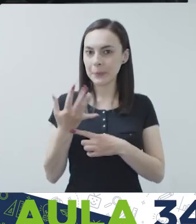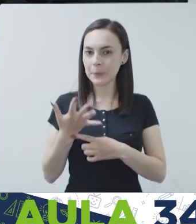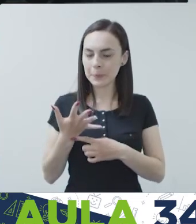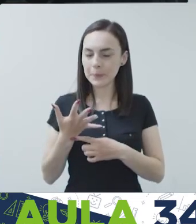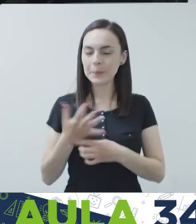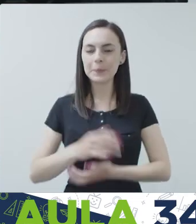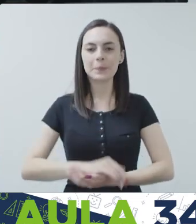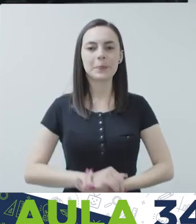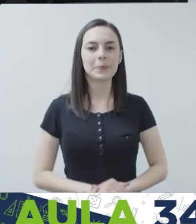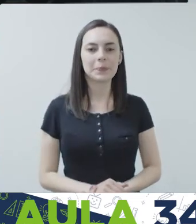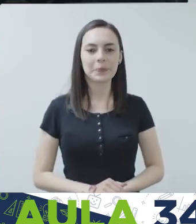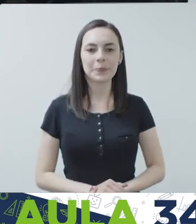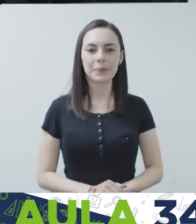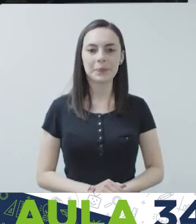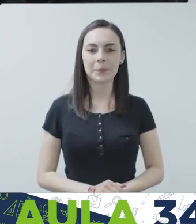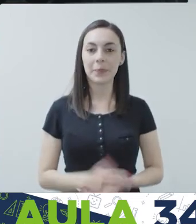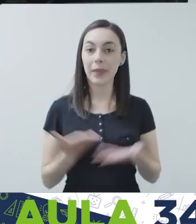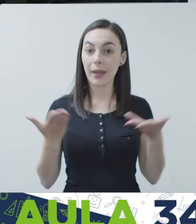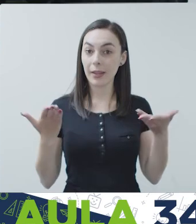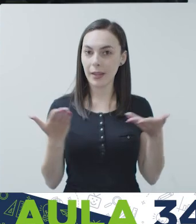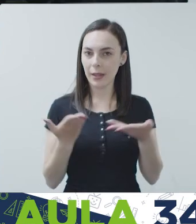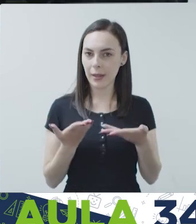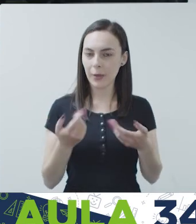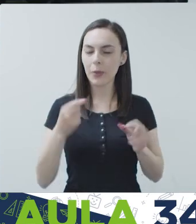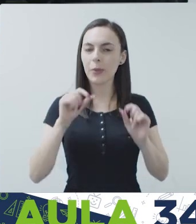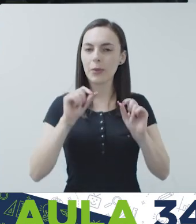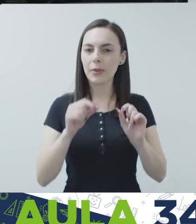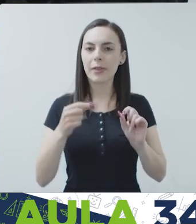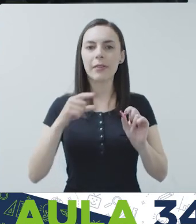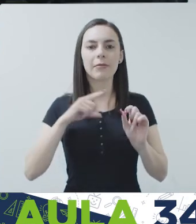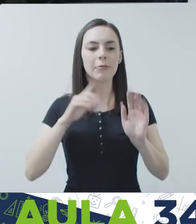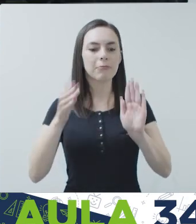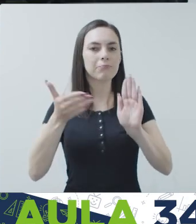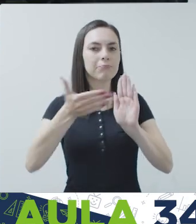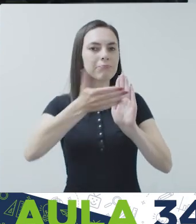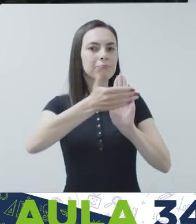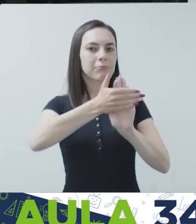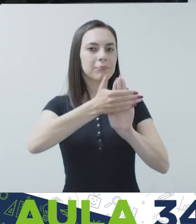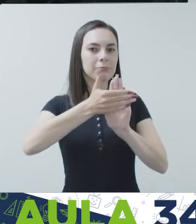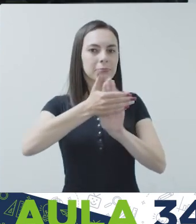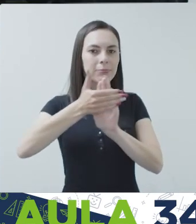número? Então agora a professora Márcia vai